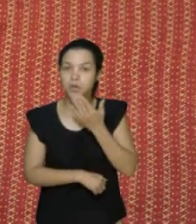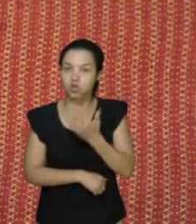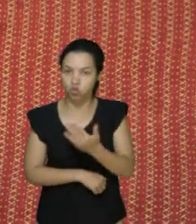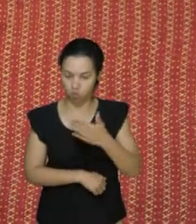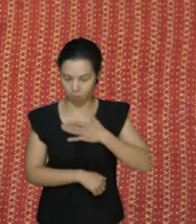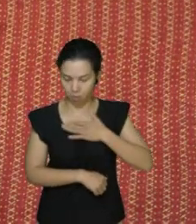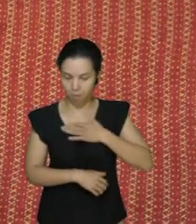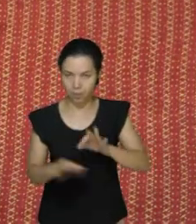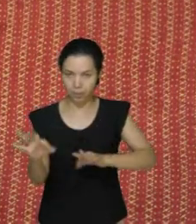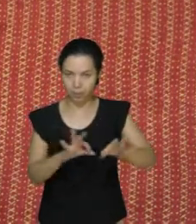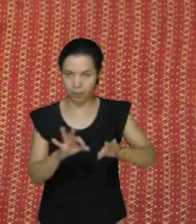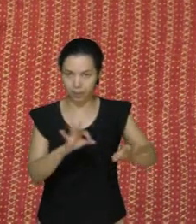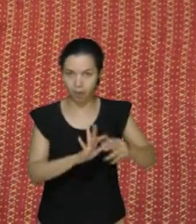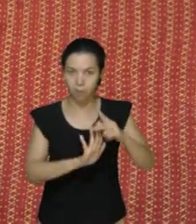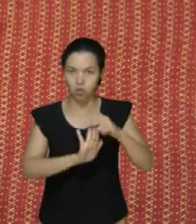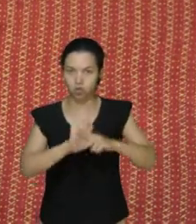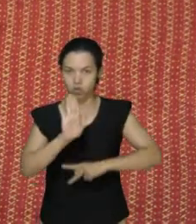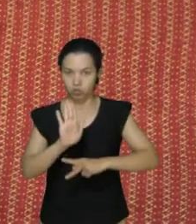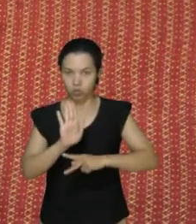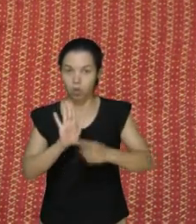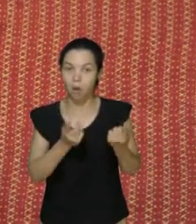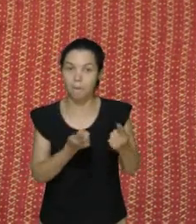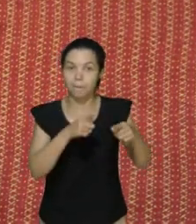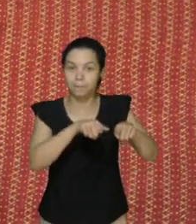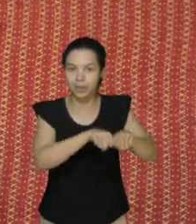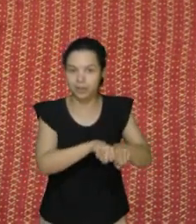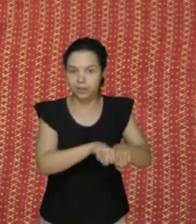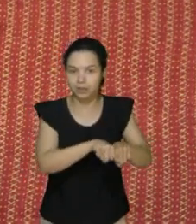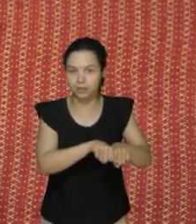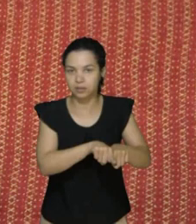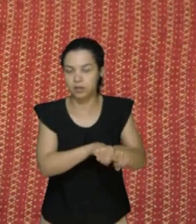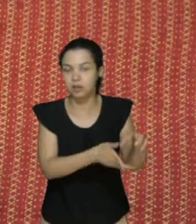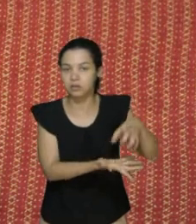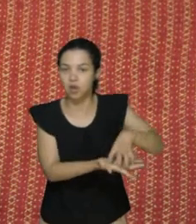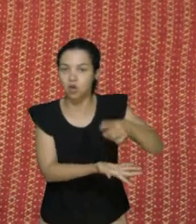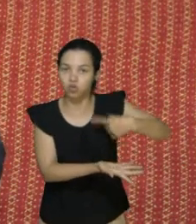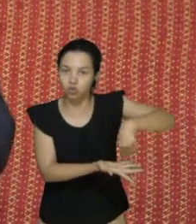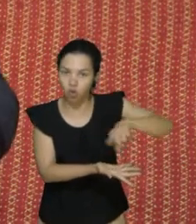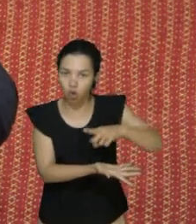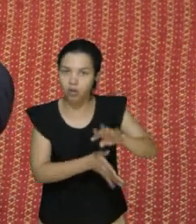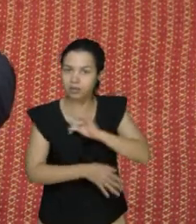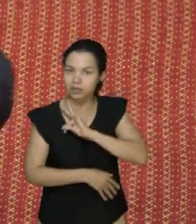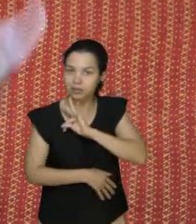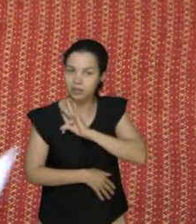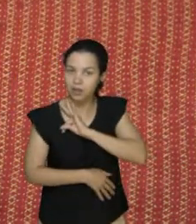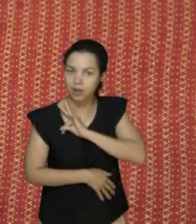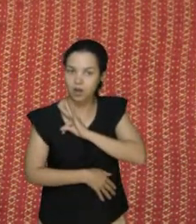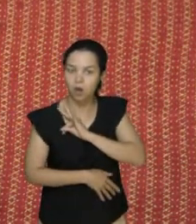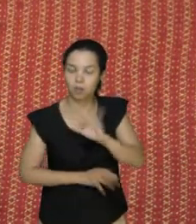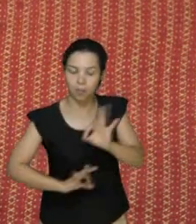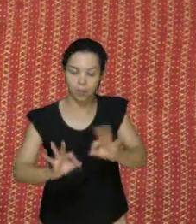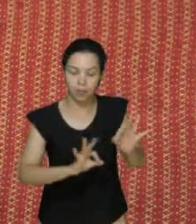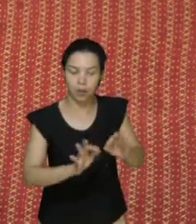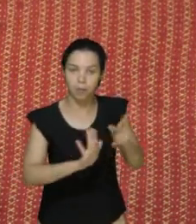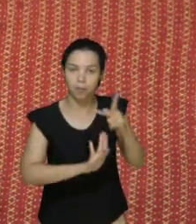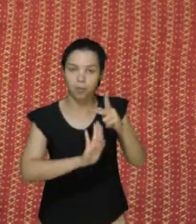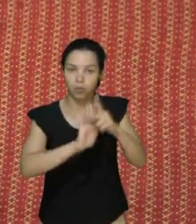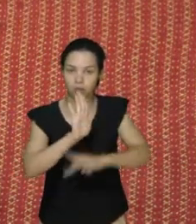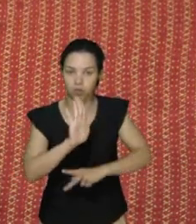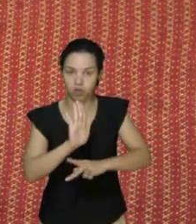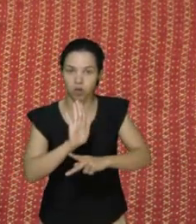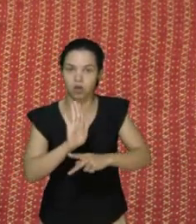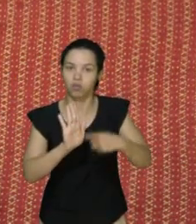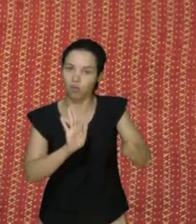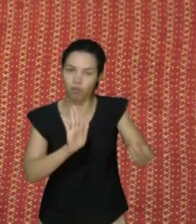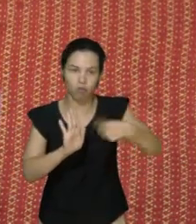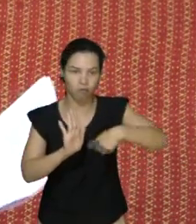projeto. E aí, em parceria com a sede, nós com os técnicos, nós fizemos o projeto em várias mãos.